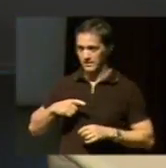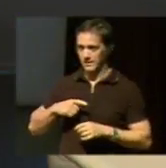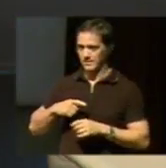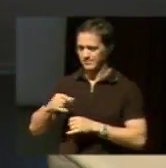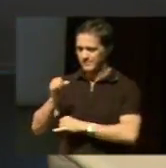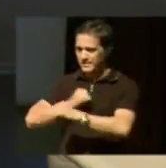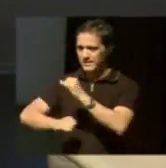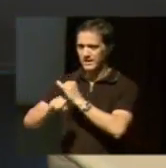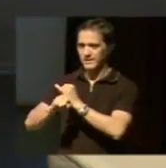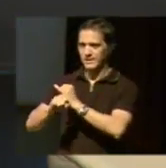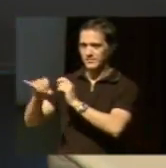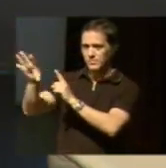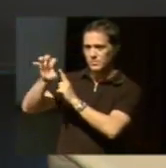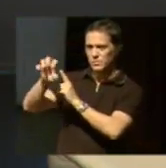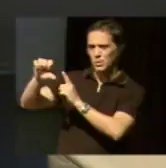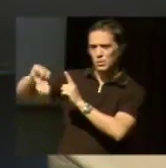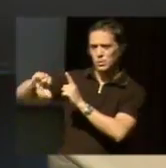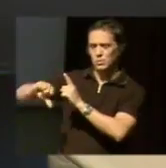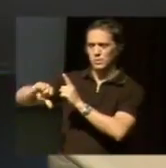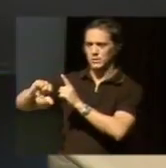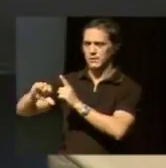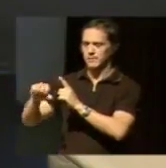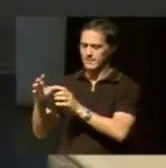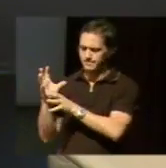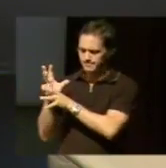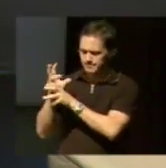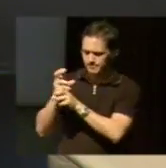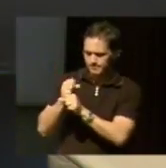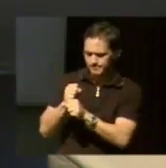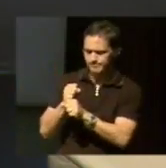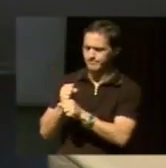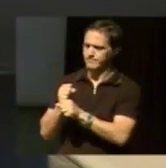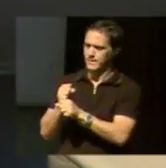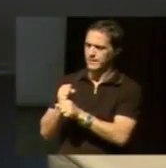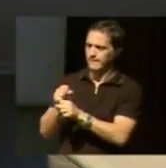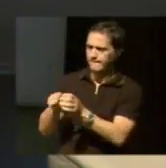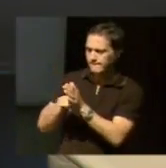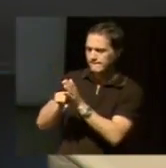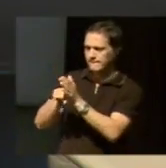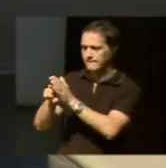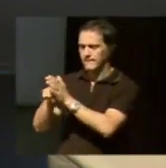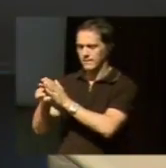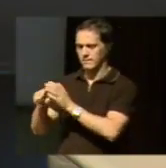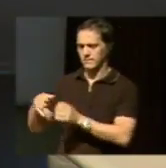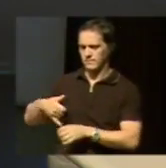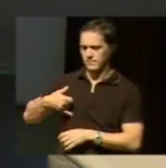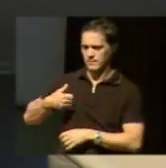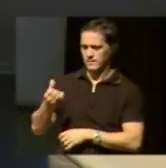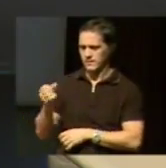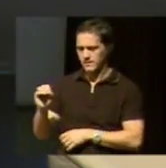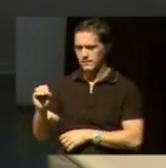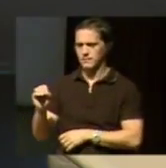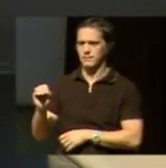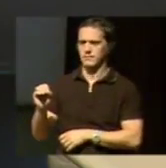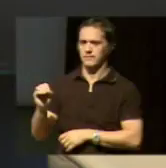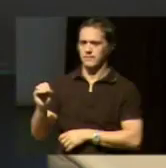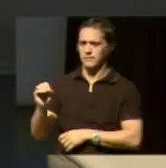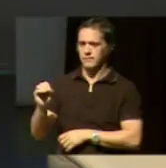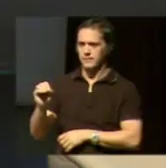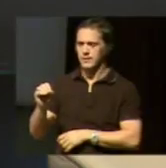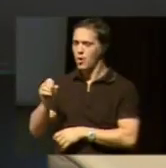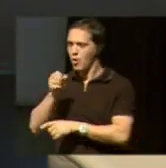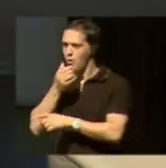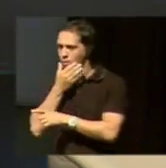internet. Quando a gente calcula isso, ou seja, uma pessoa de mais idade, que tem mais de 60 anos, que é de